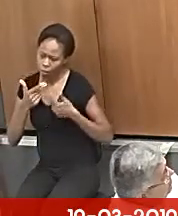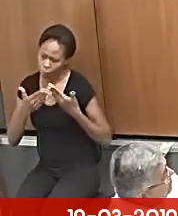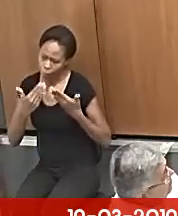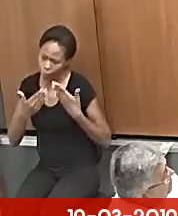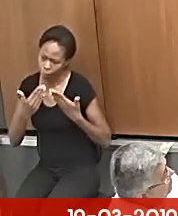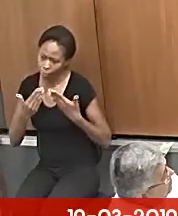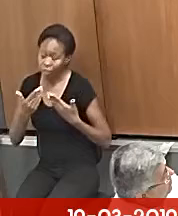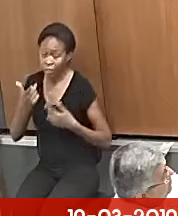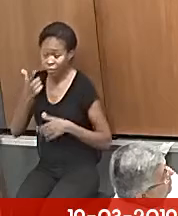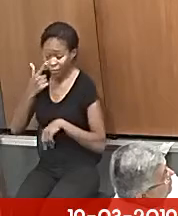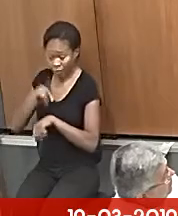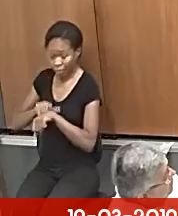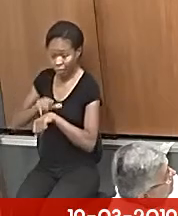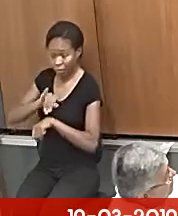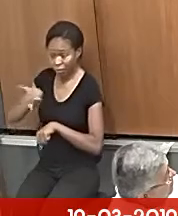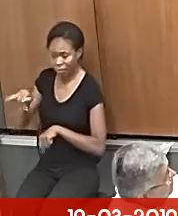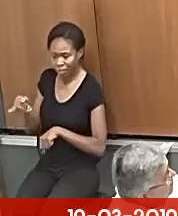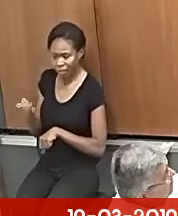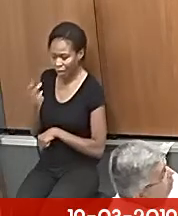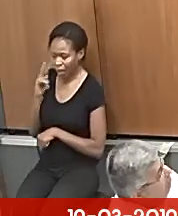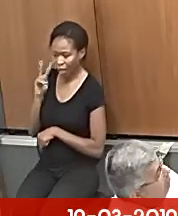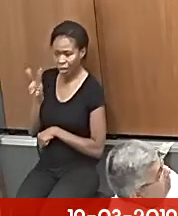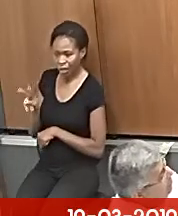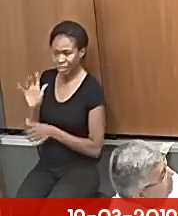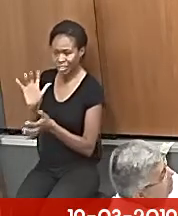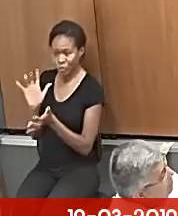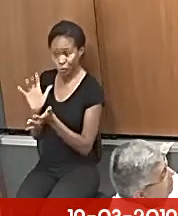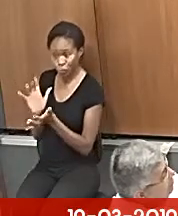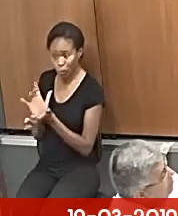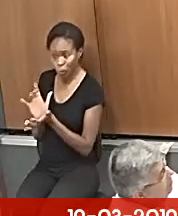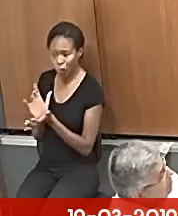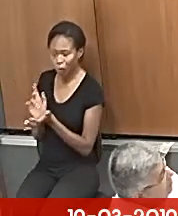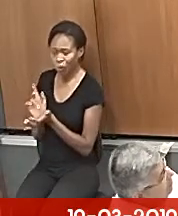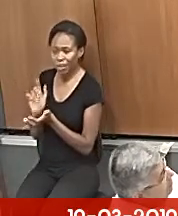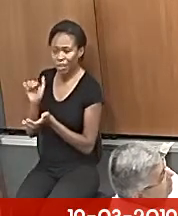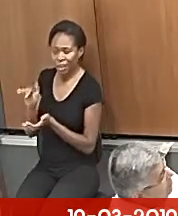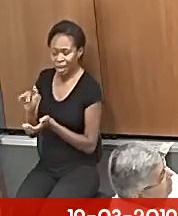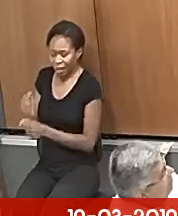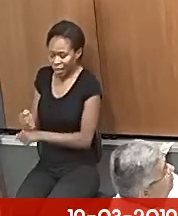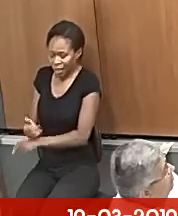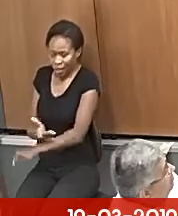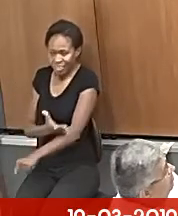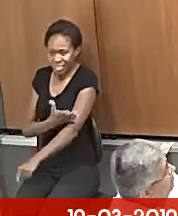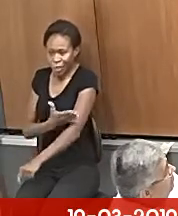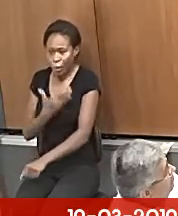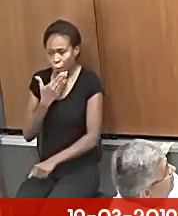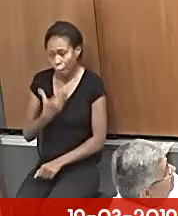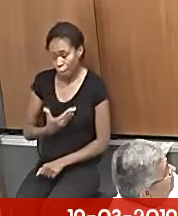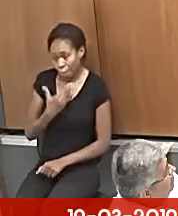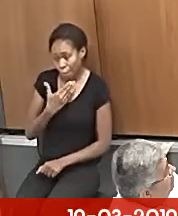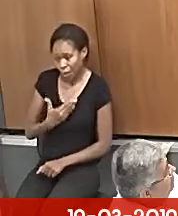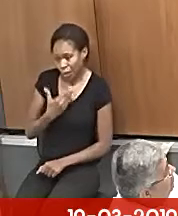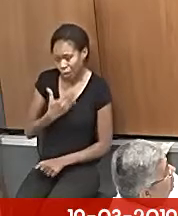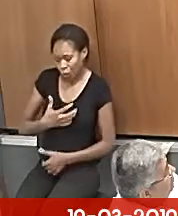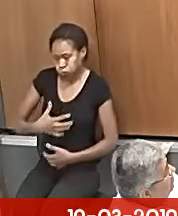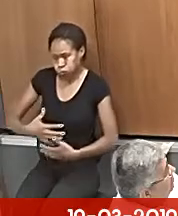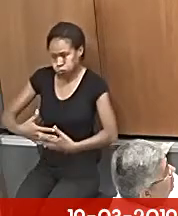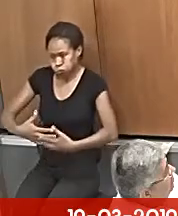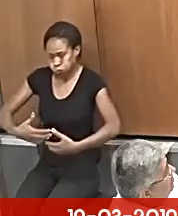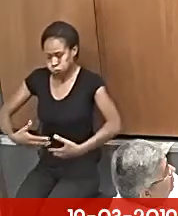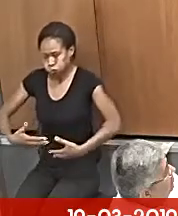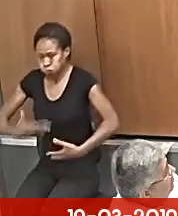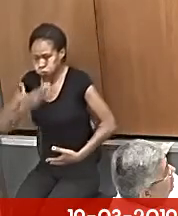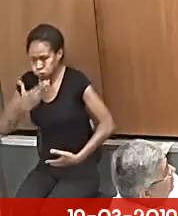tiveram de ver aquela comemoração de perto foi emocionante emocionante no papai noel chega eles não vêem mas